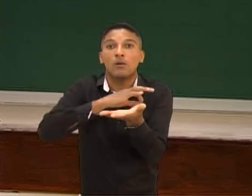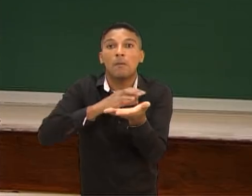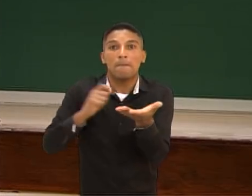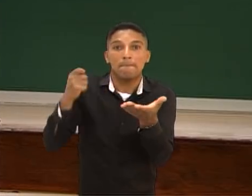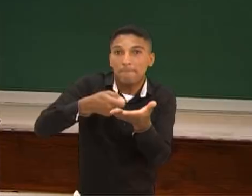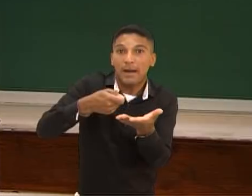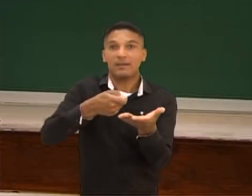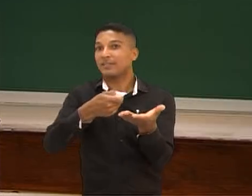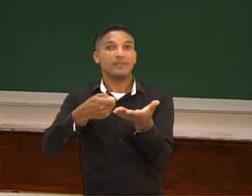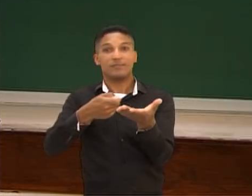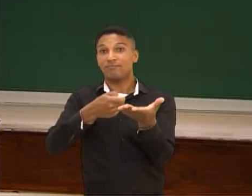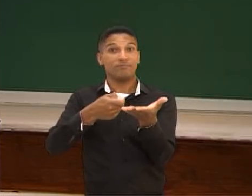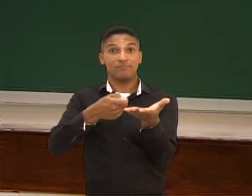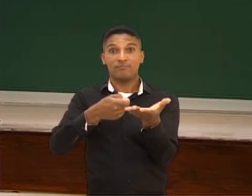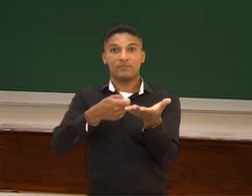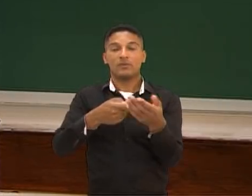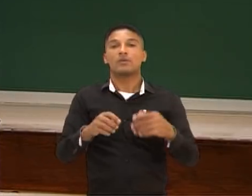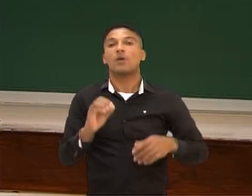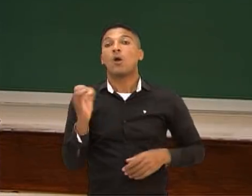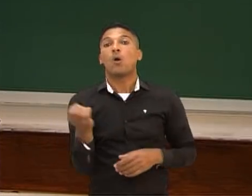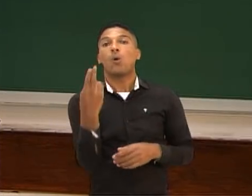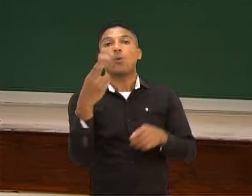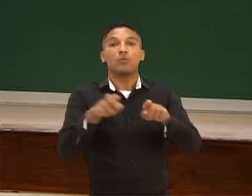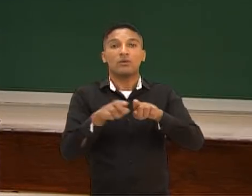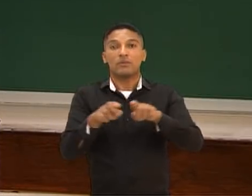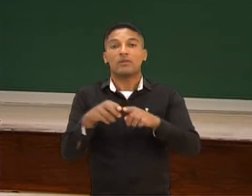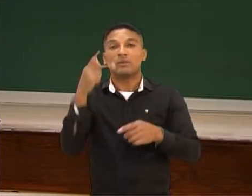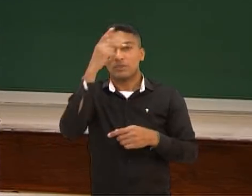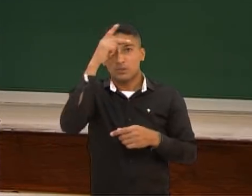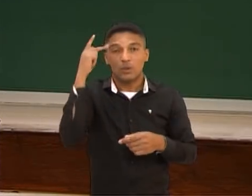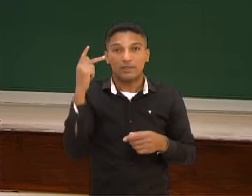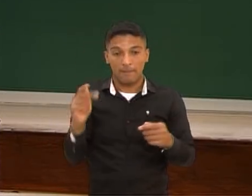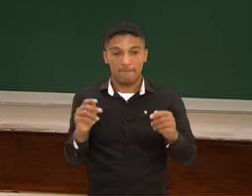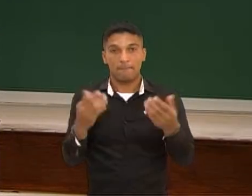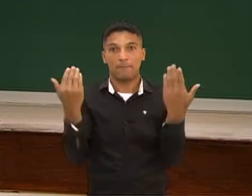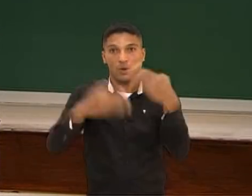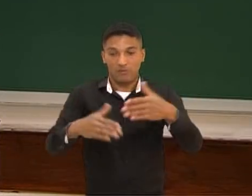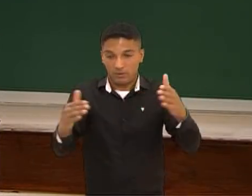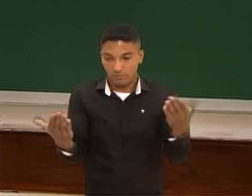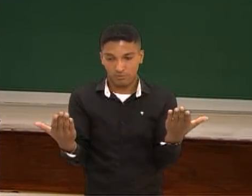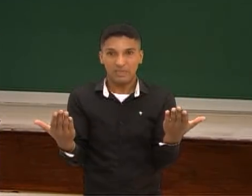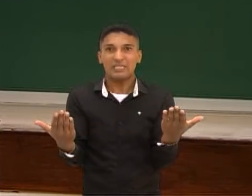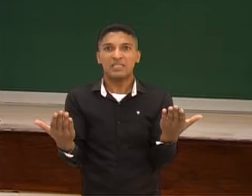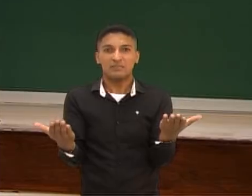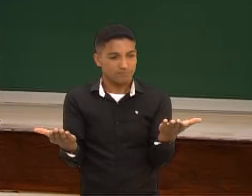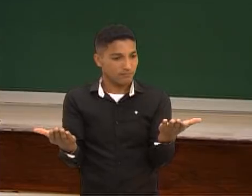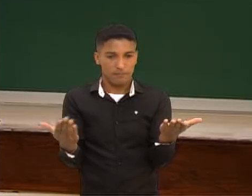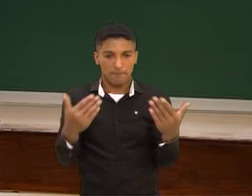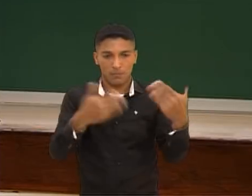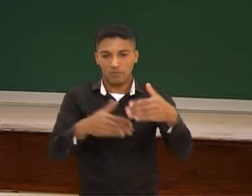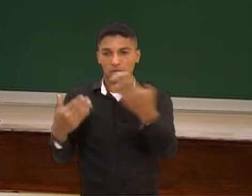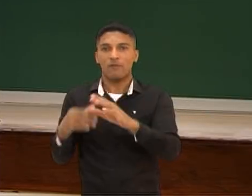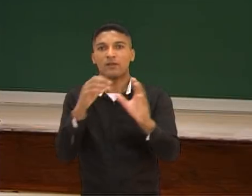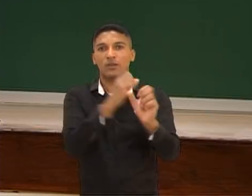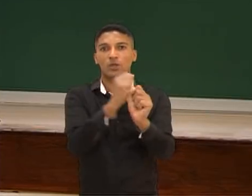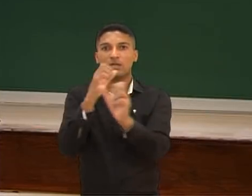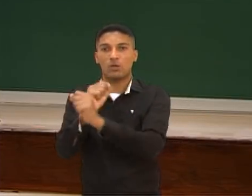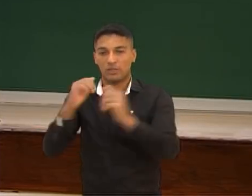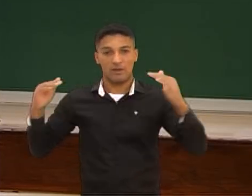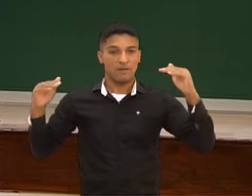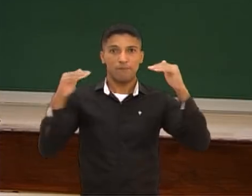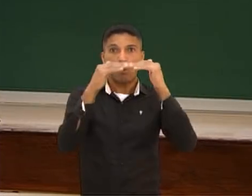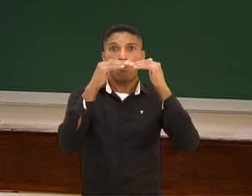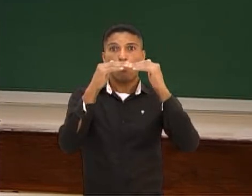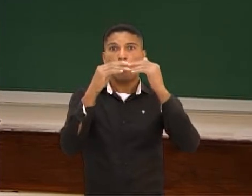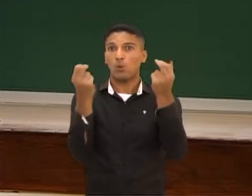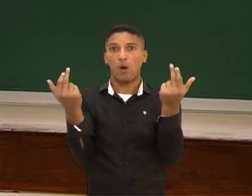está tentando um concurso público e ela empatou com vários candidatos na questão da nota, às vezes também empatou na questão da idade, então